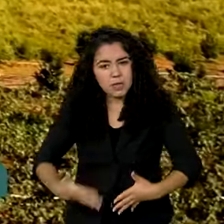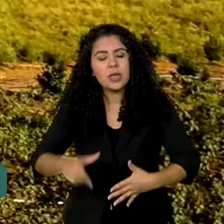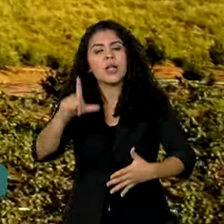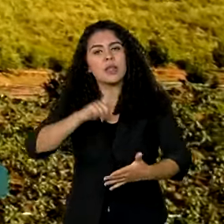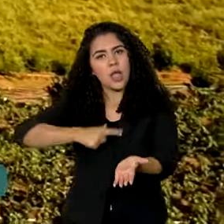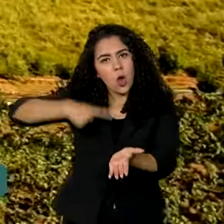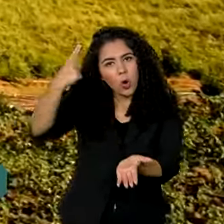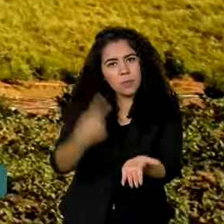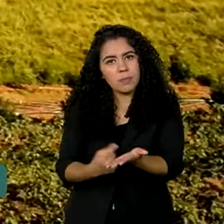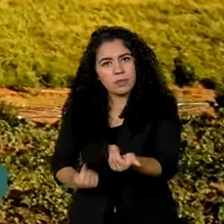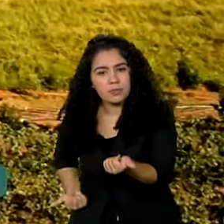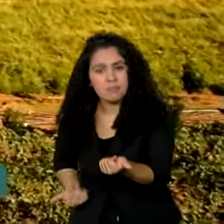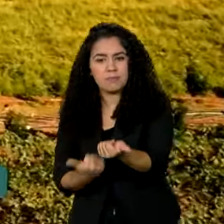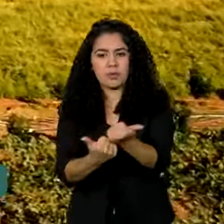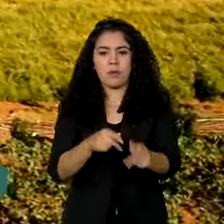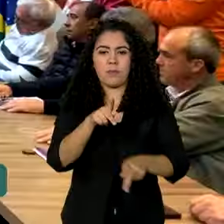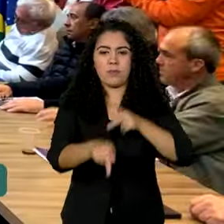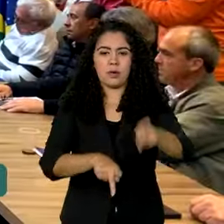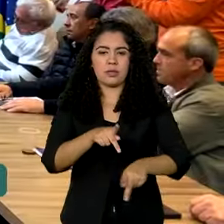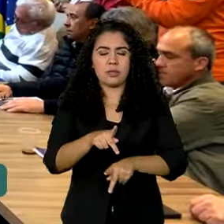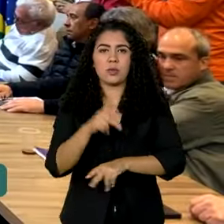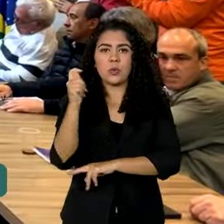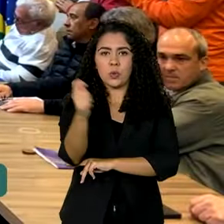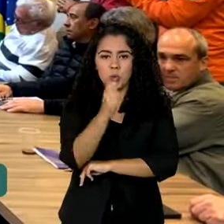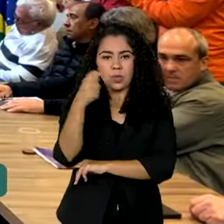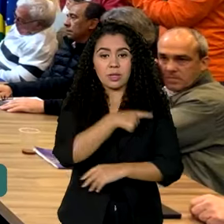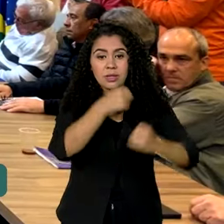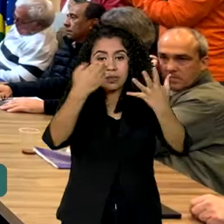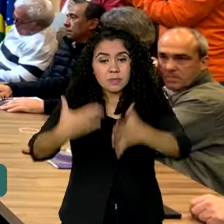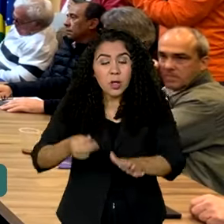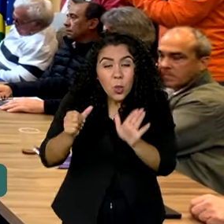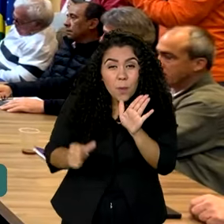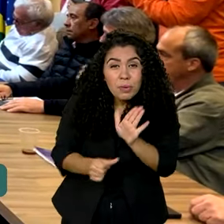prestar assistência ao povo gaúcho. Desde o primeiro dia,